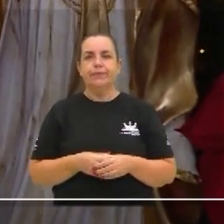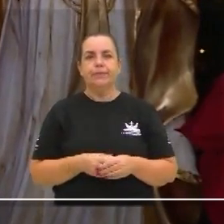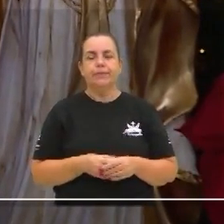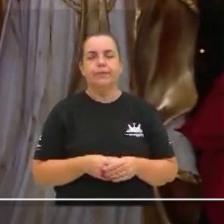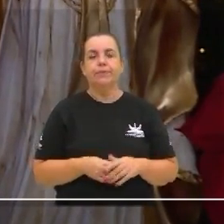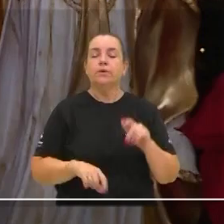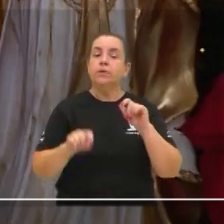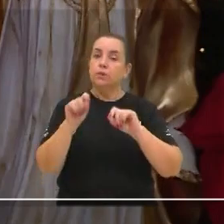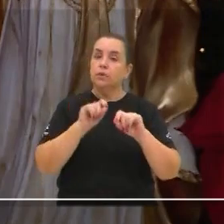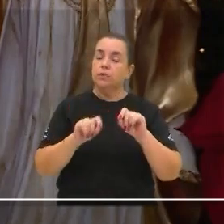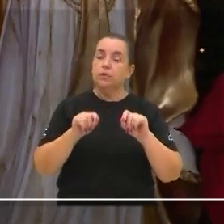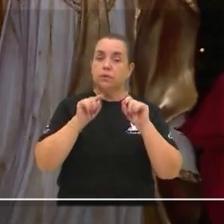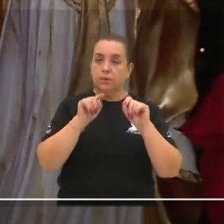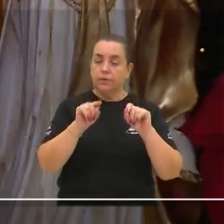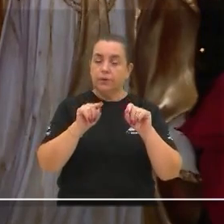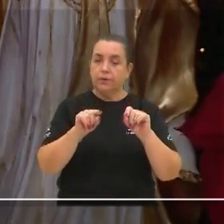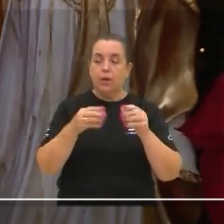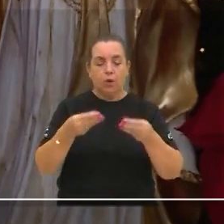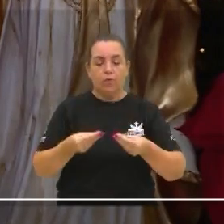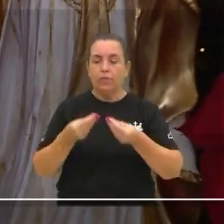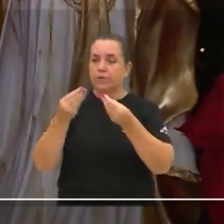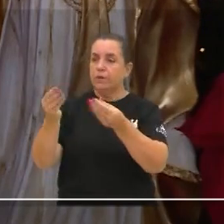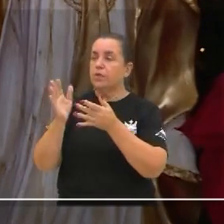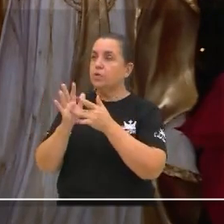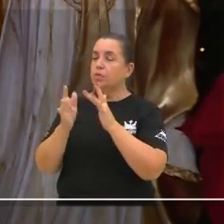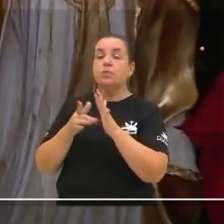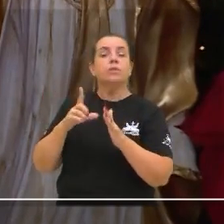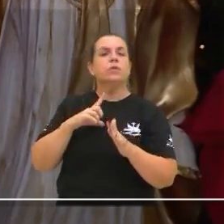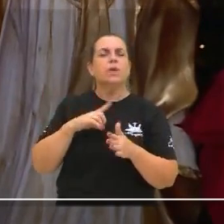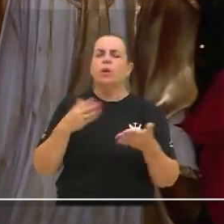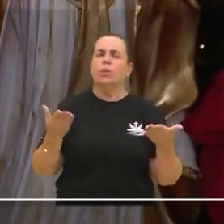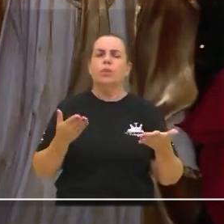o que você tem para oferecer a Jesus Cristo?